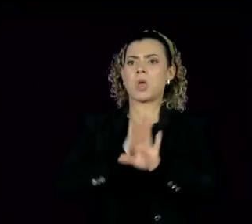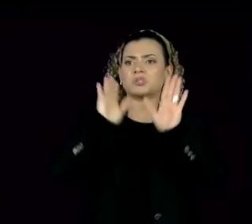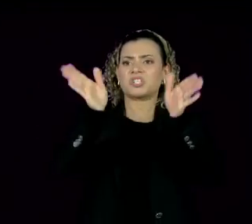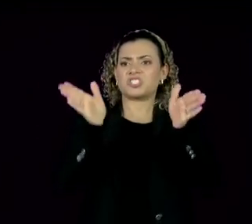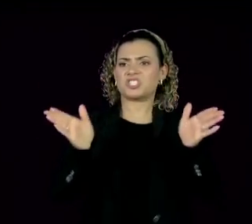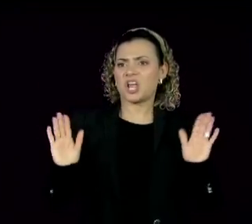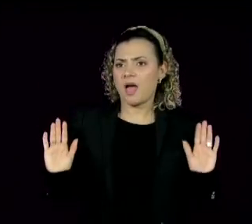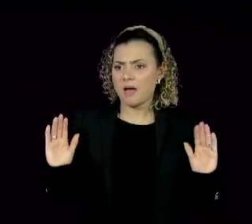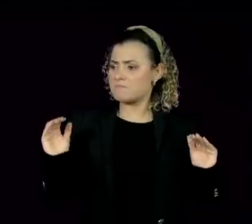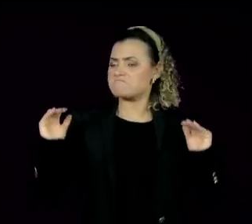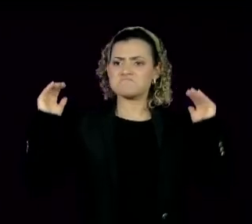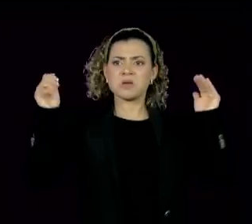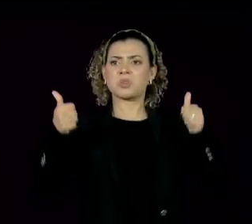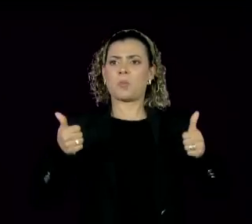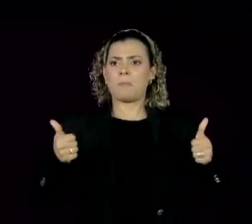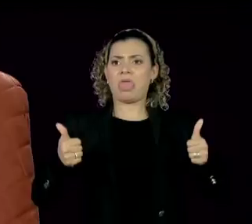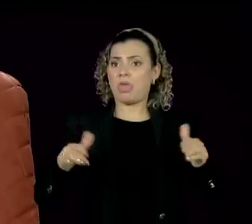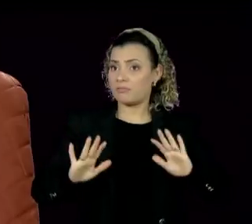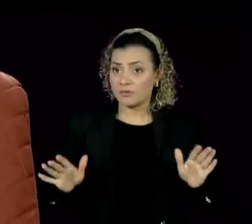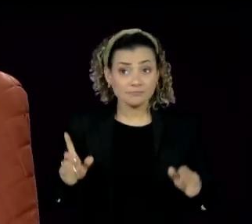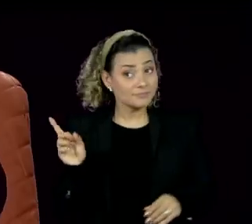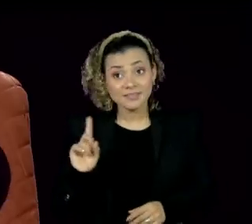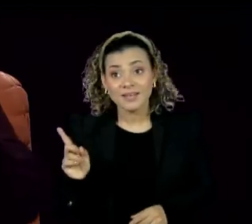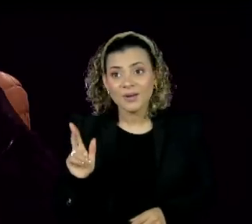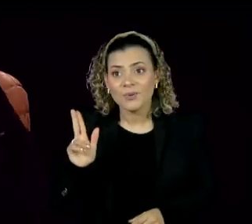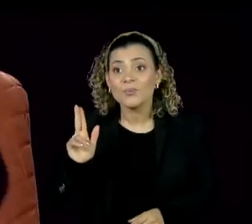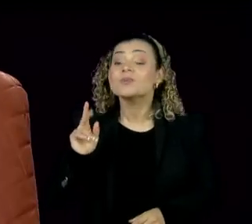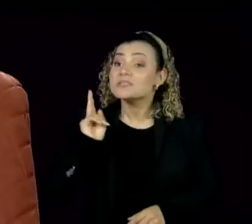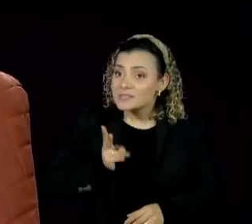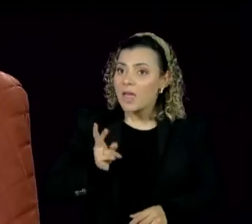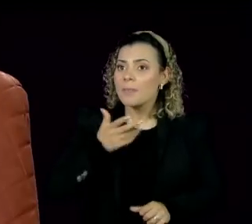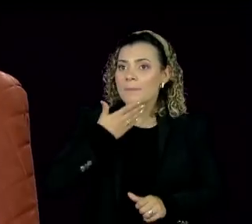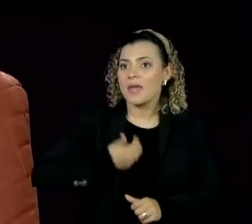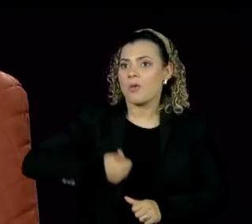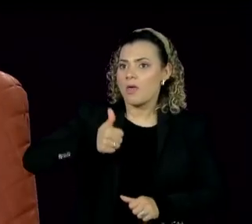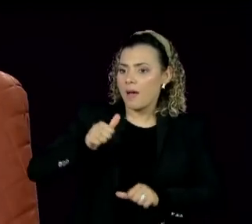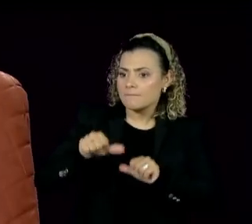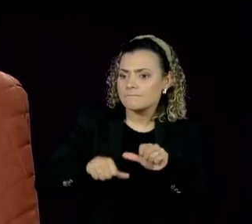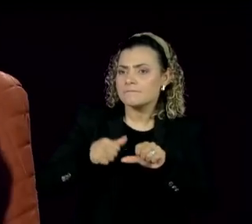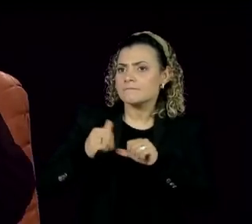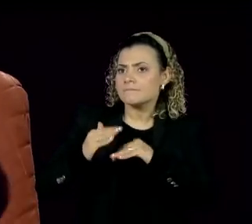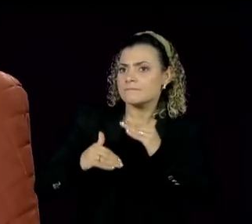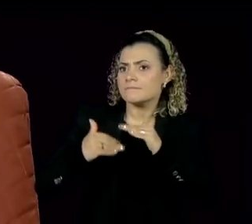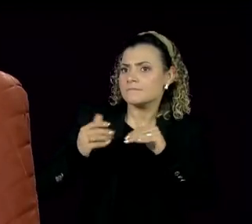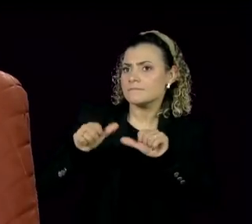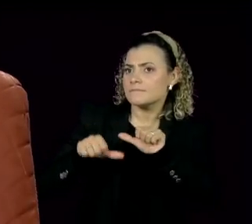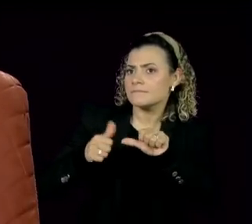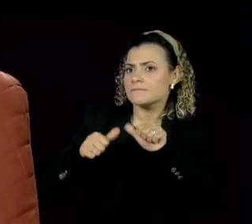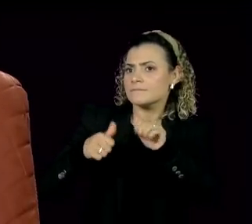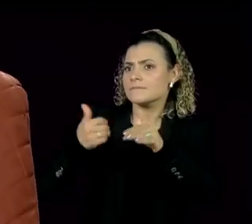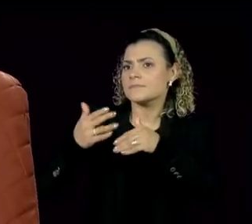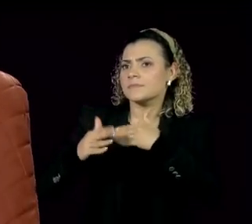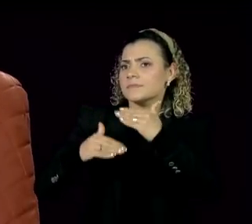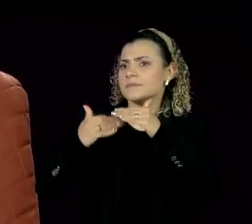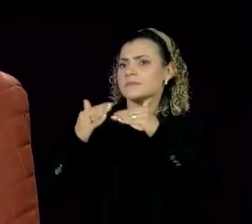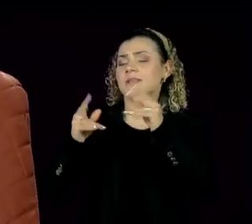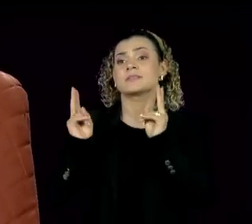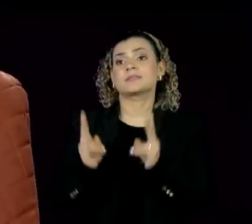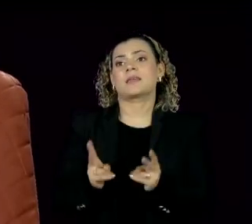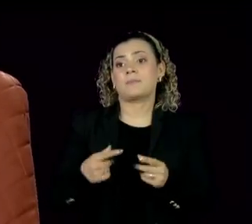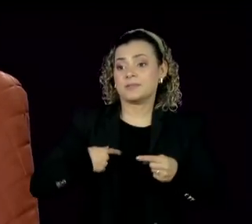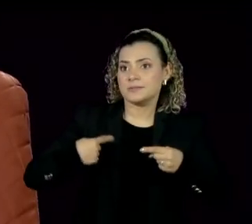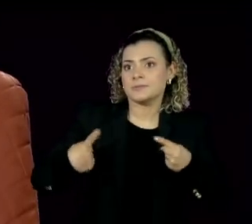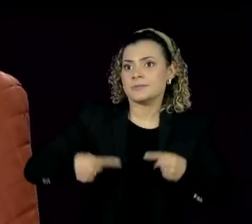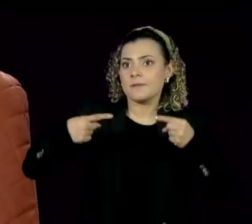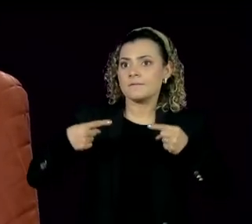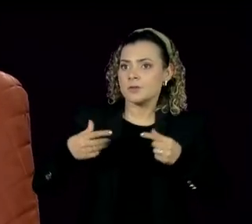num lugar bacana. Não, você sempre pode, né, avançar, você sempre pode se